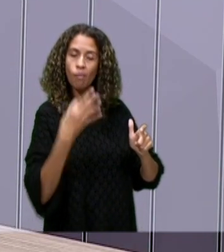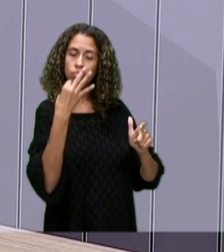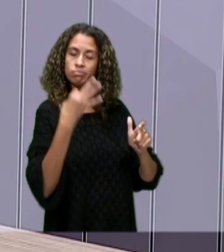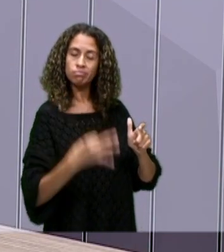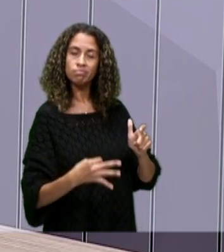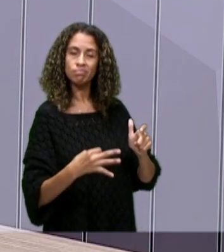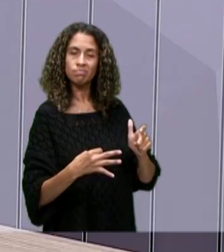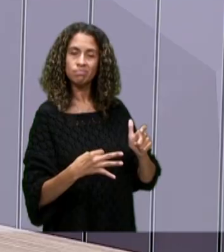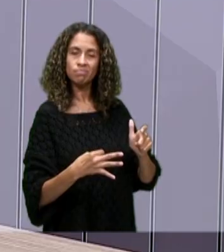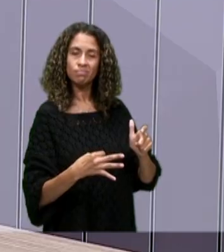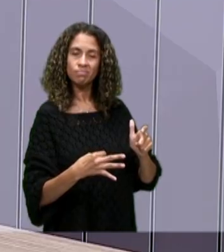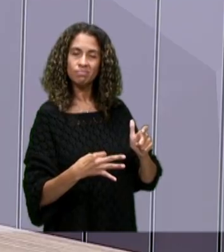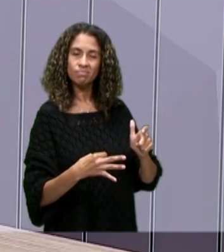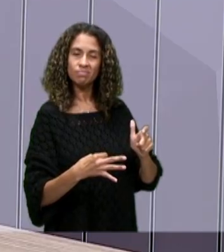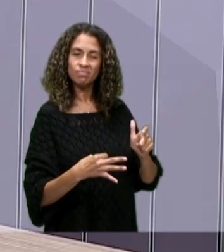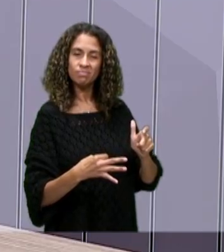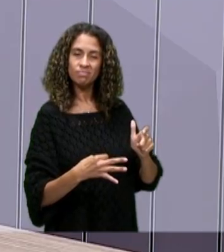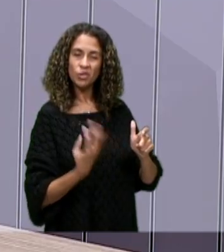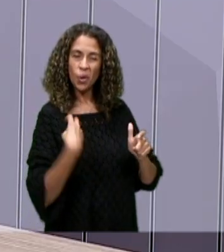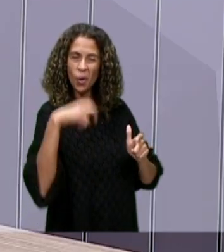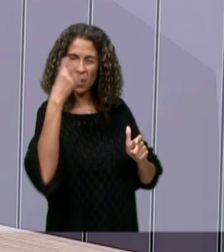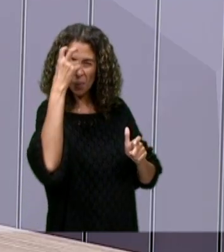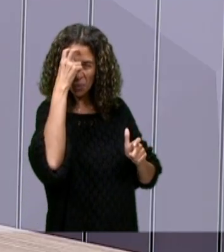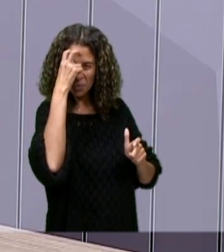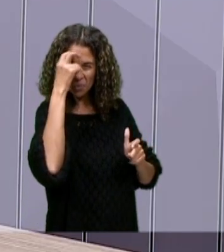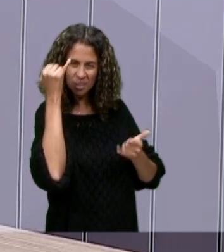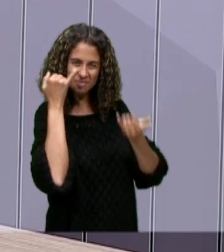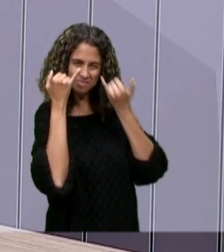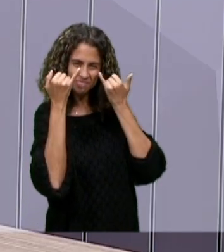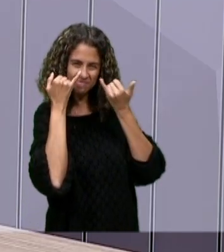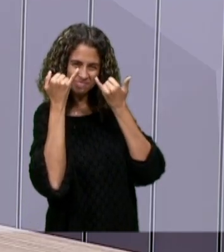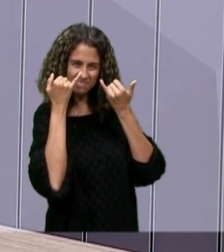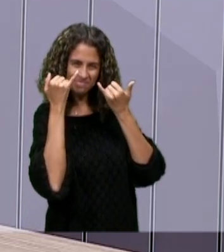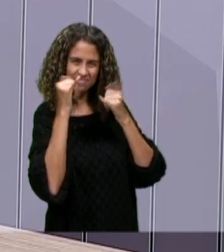correta e cultural